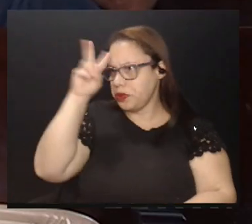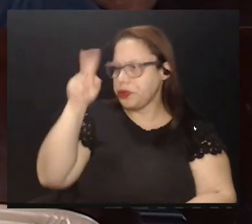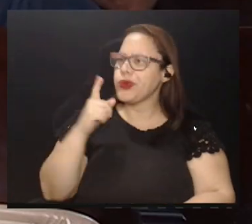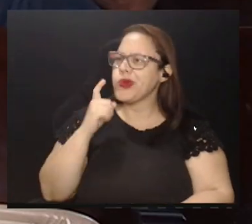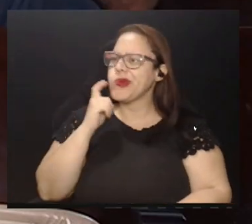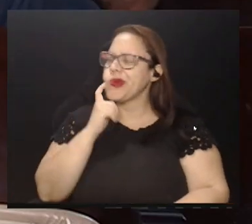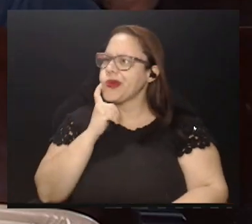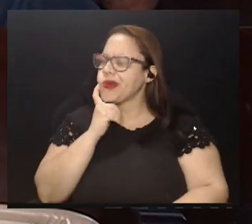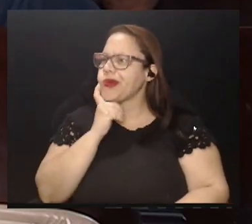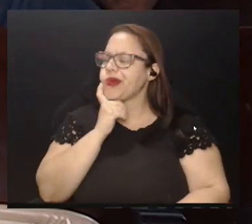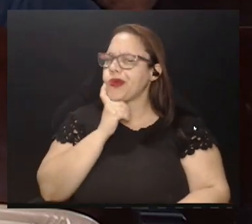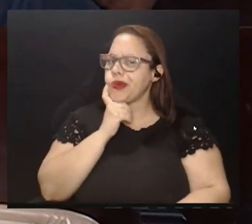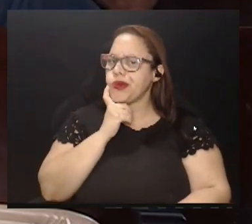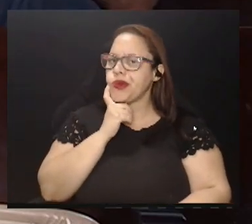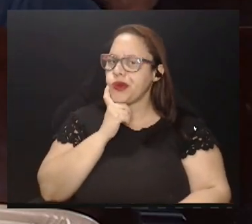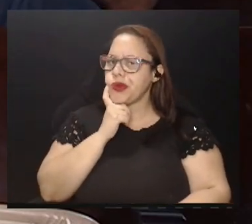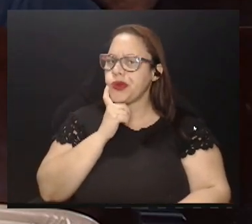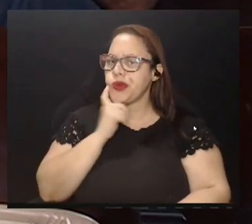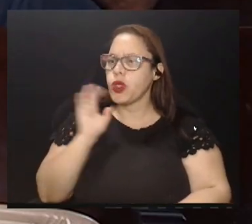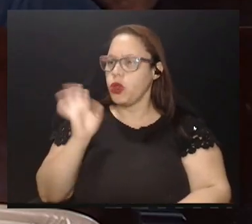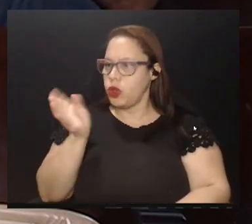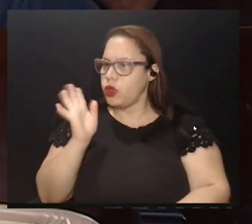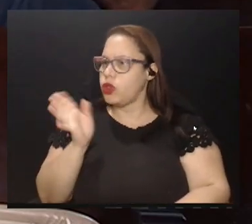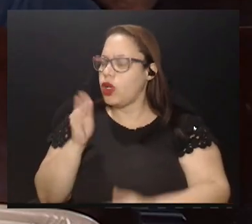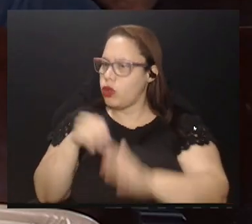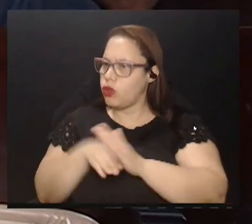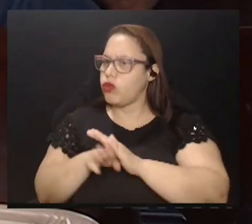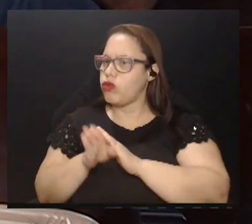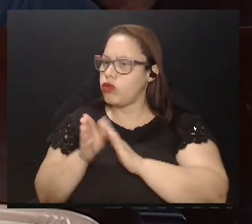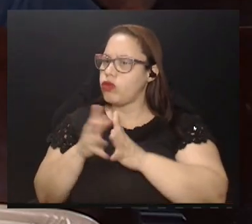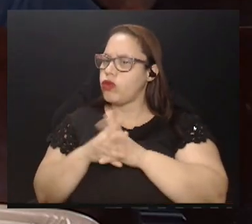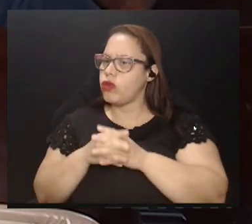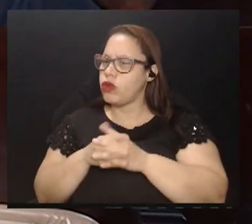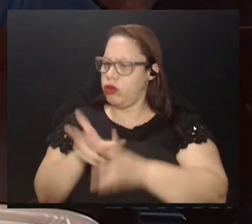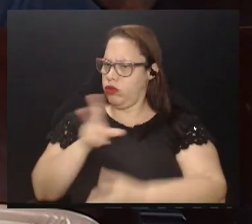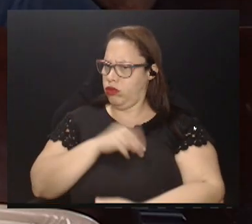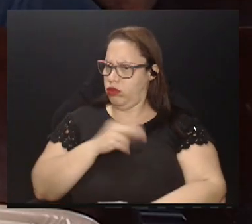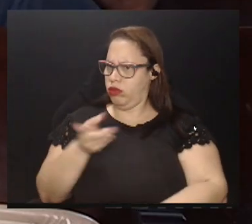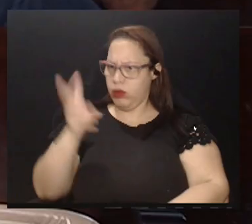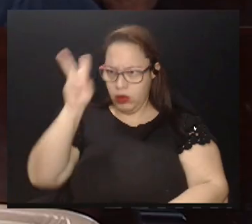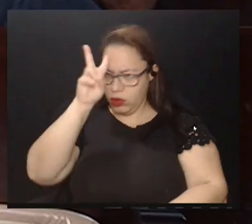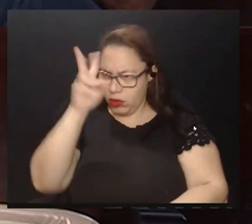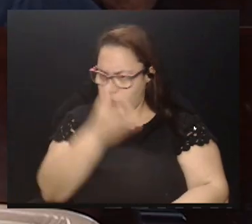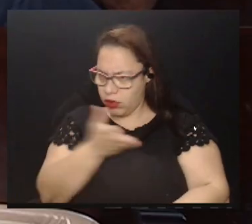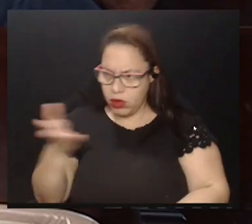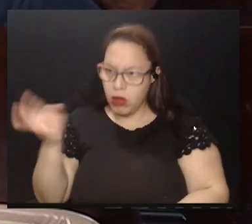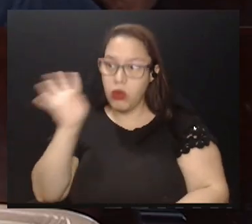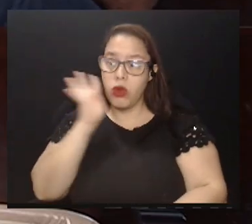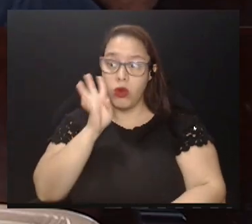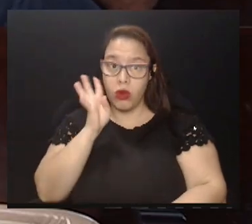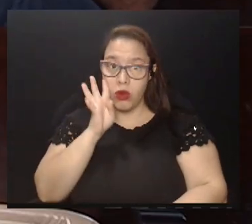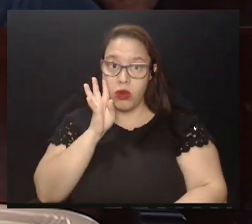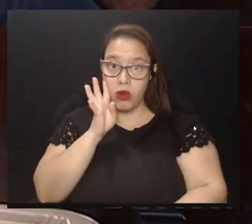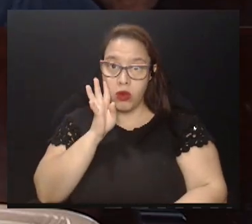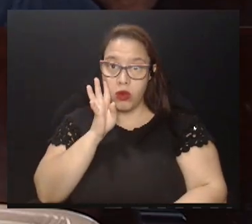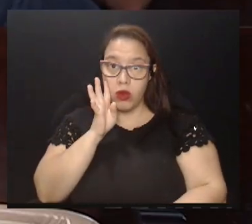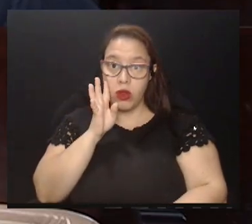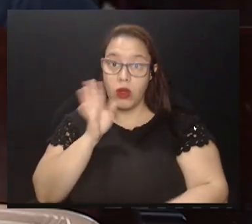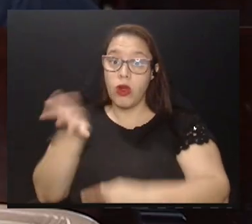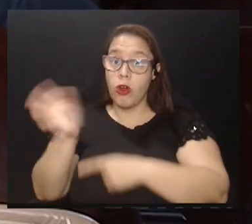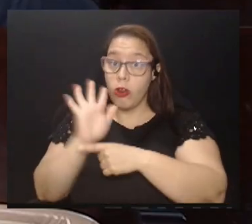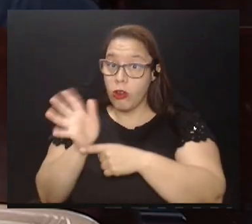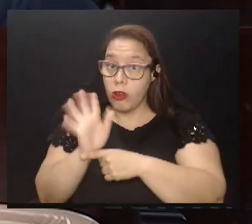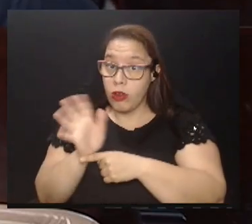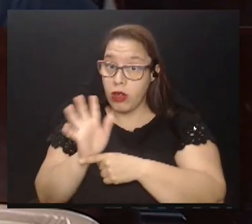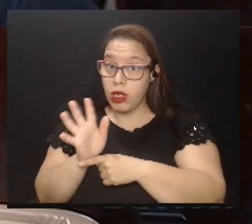veteranas já, né? Comecei a ver a história delas, falei, minha gente, a história de vocês é muito legal. Vale filme. Né? Vale filme. E a história de vocês,